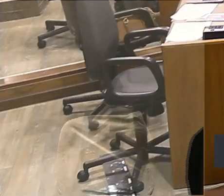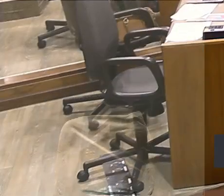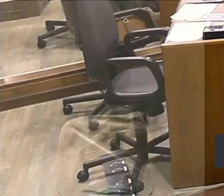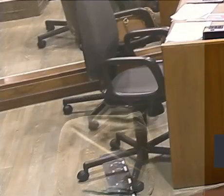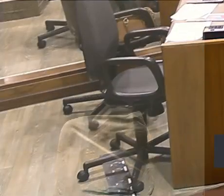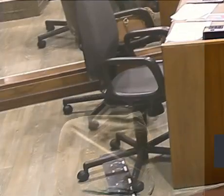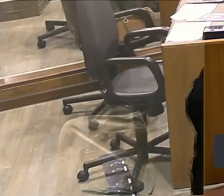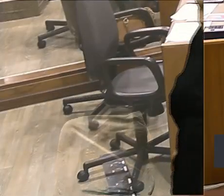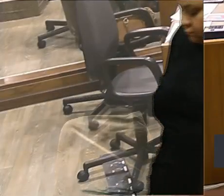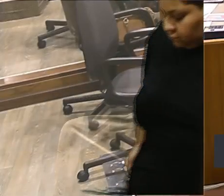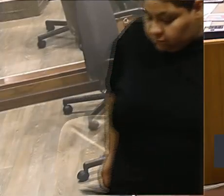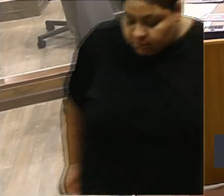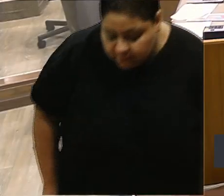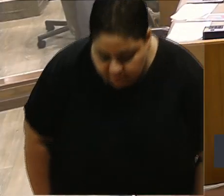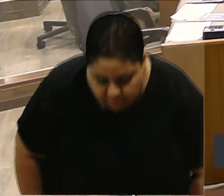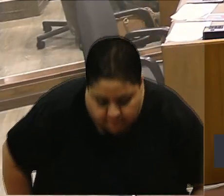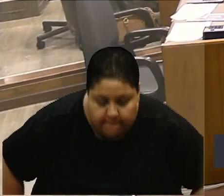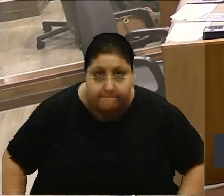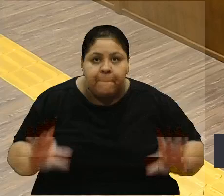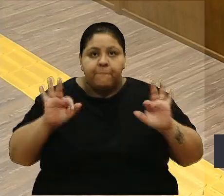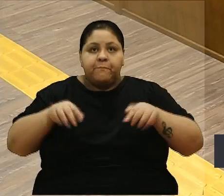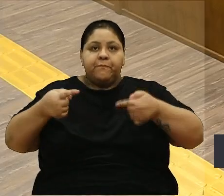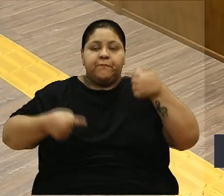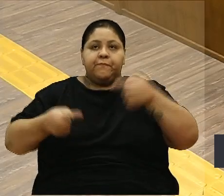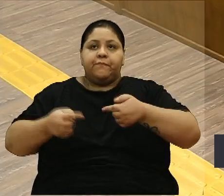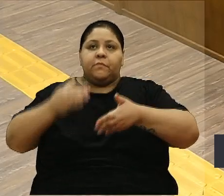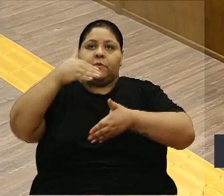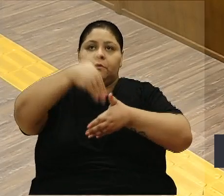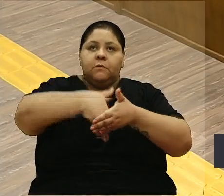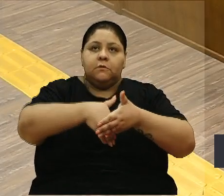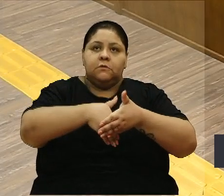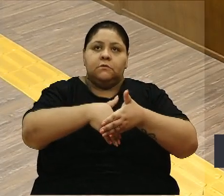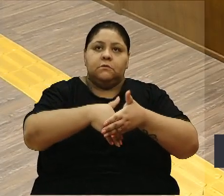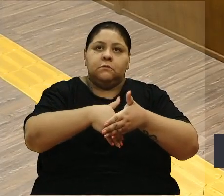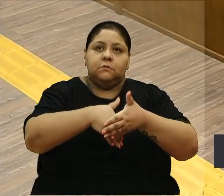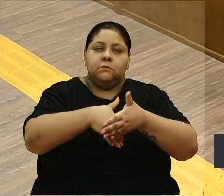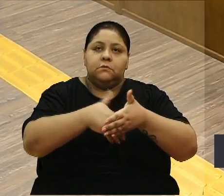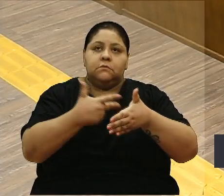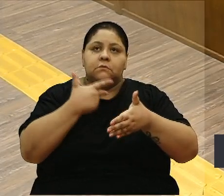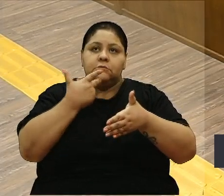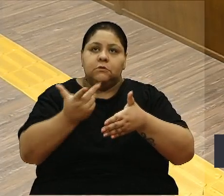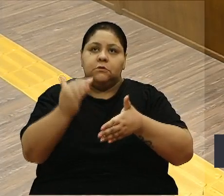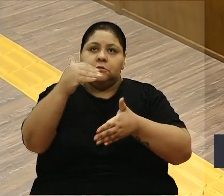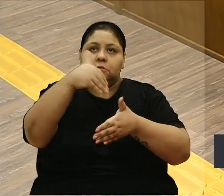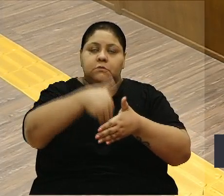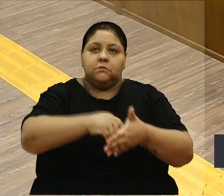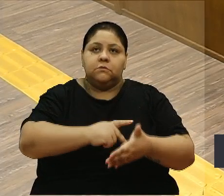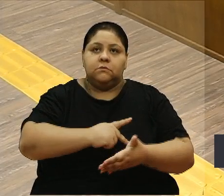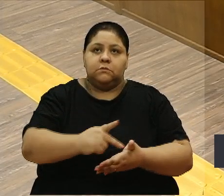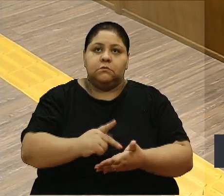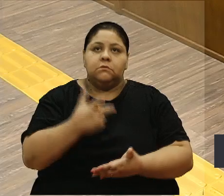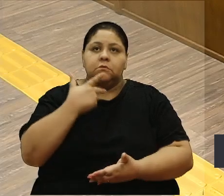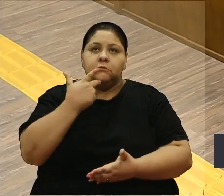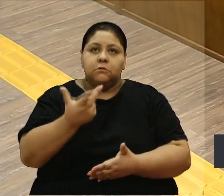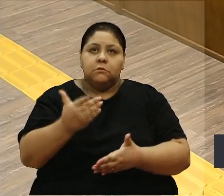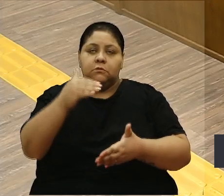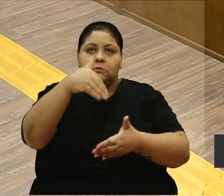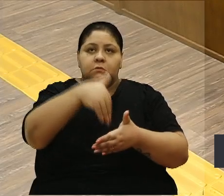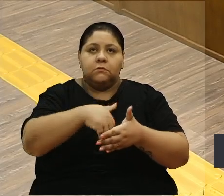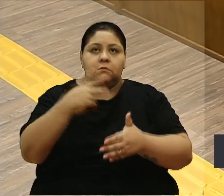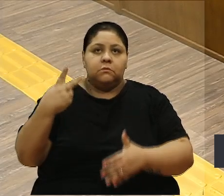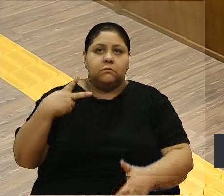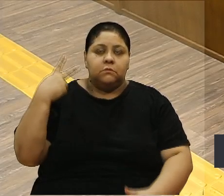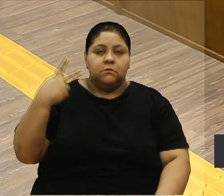Encerrada a discussão, em votação. Para declarar o voto, presidente. Para a declaração de voto,